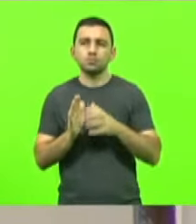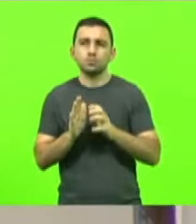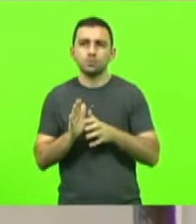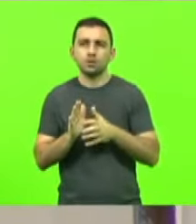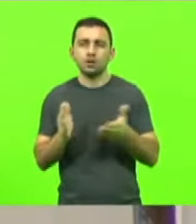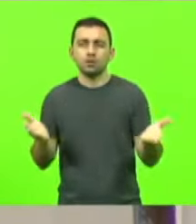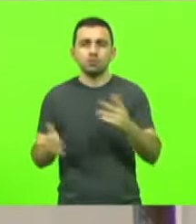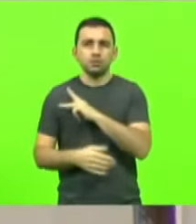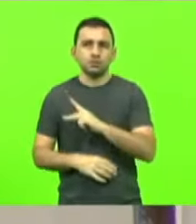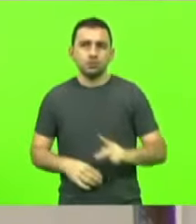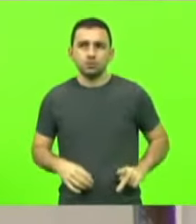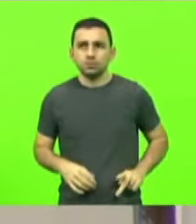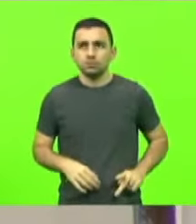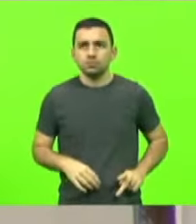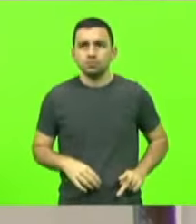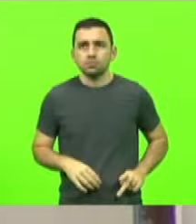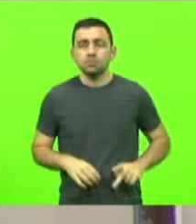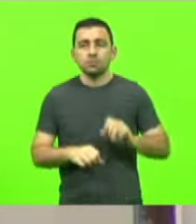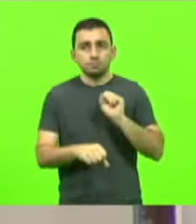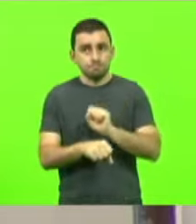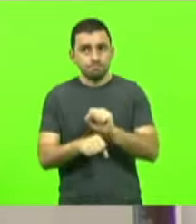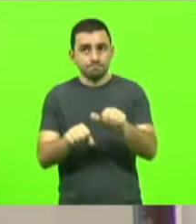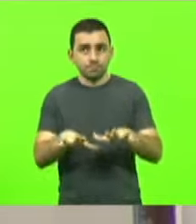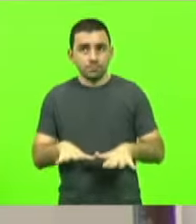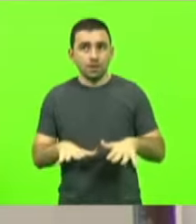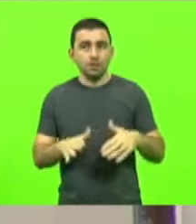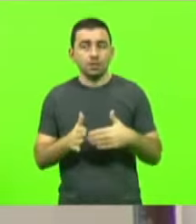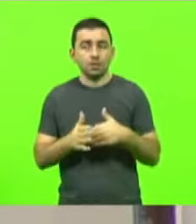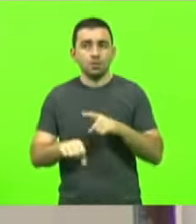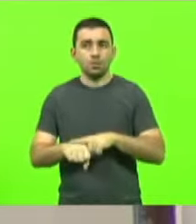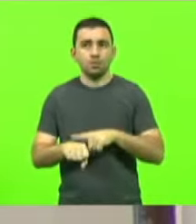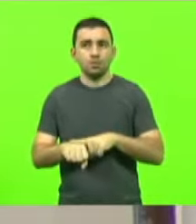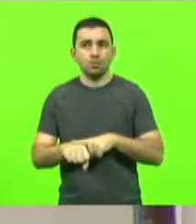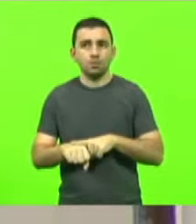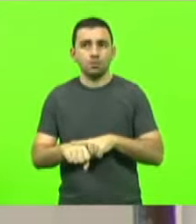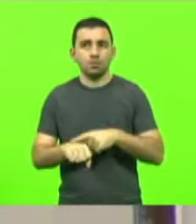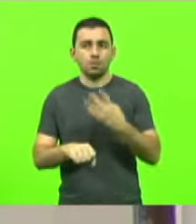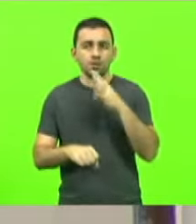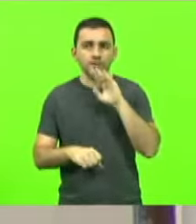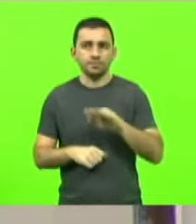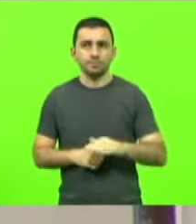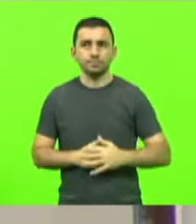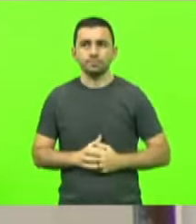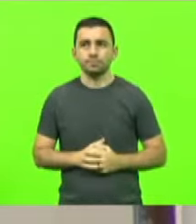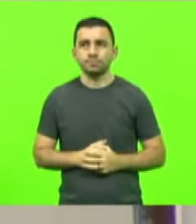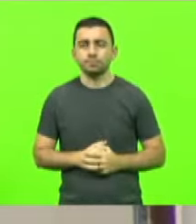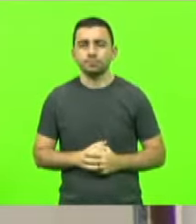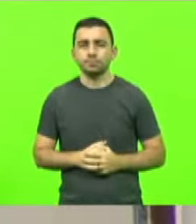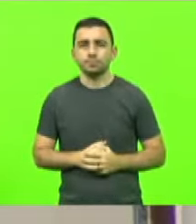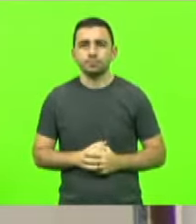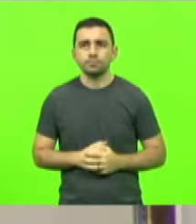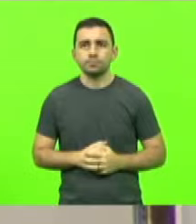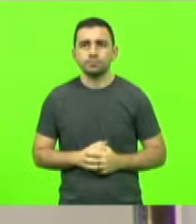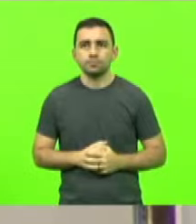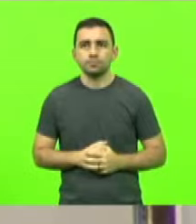esta presidência suspende a sessão até às 16 horas. Está